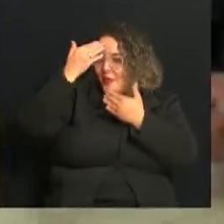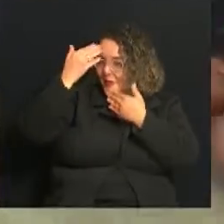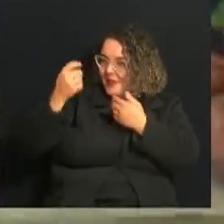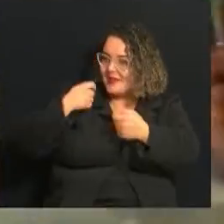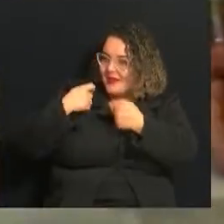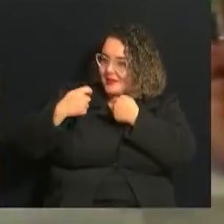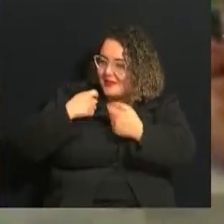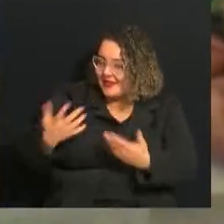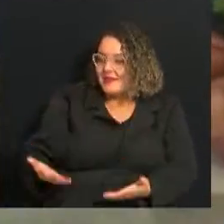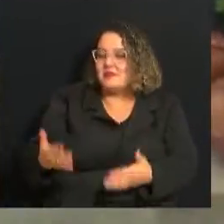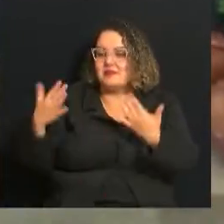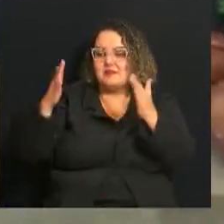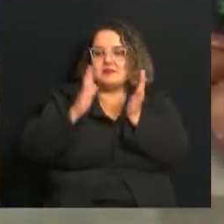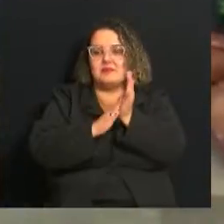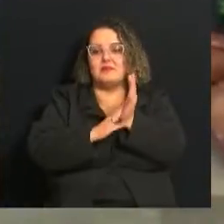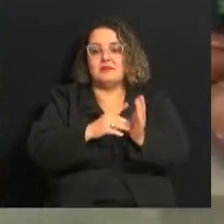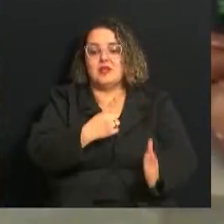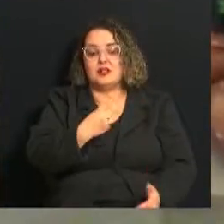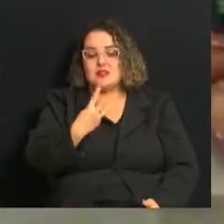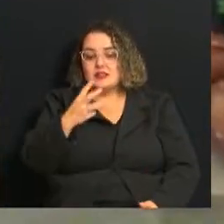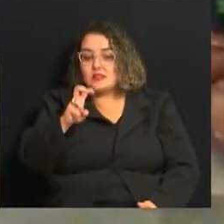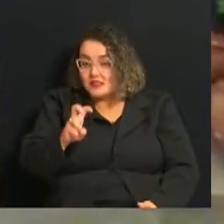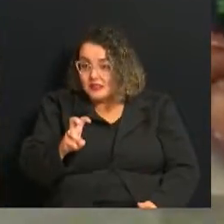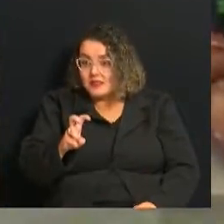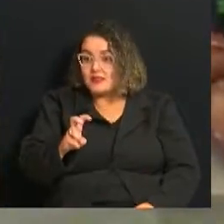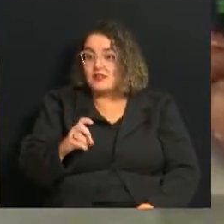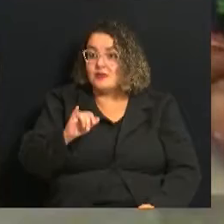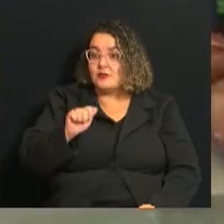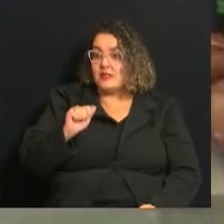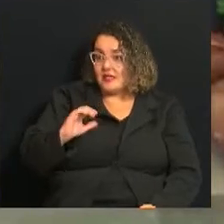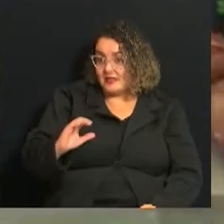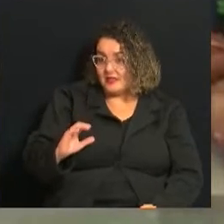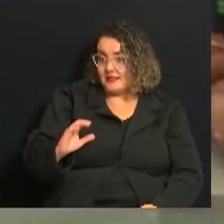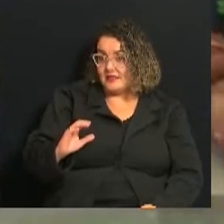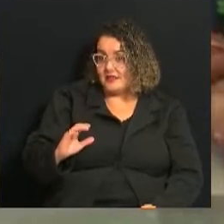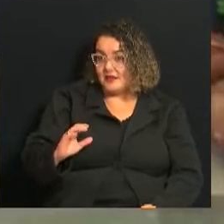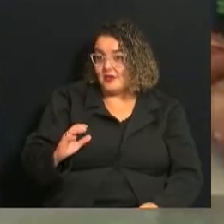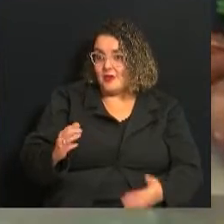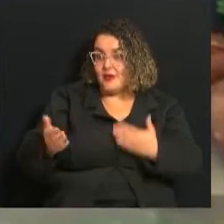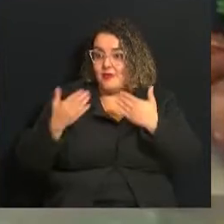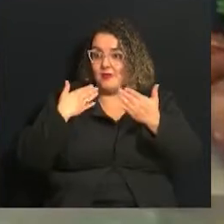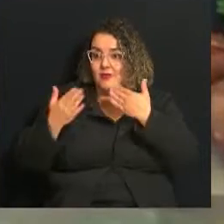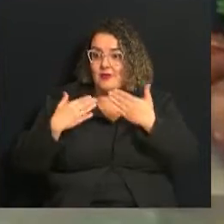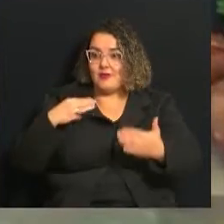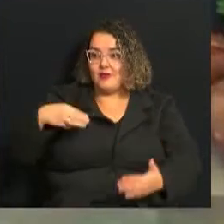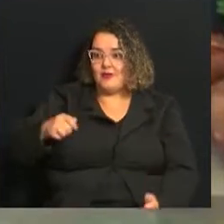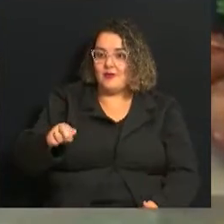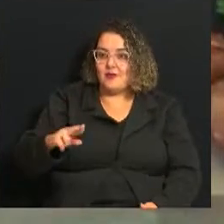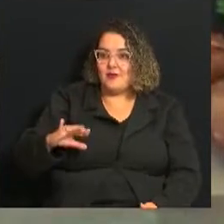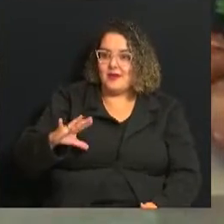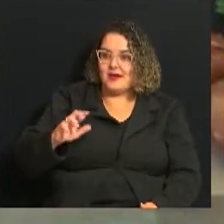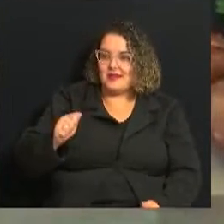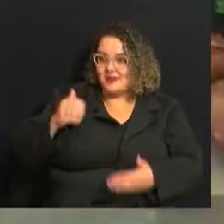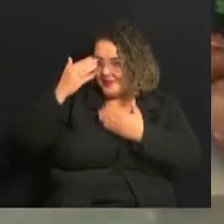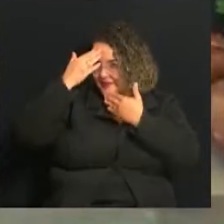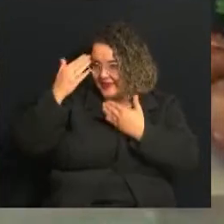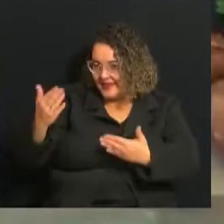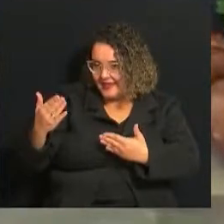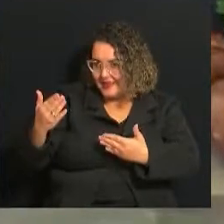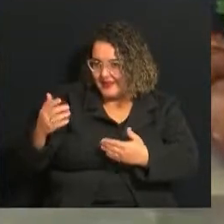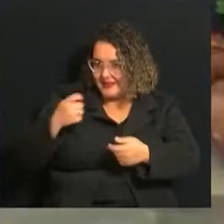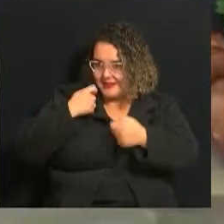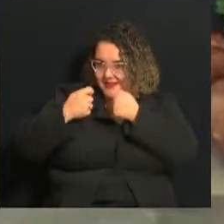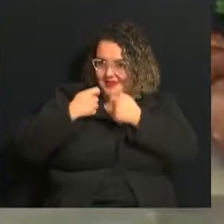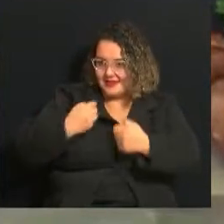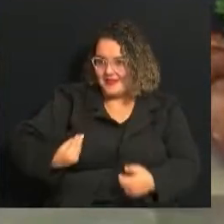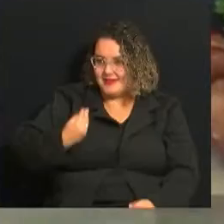parabéns aí pelos 135 anos do IAC. A gente vai conversar com a Márcia Ortiz. Muito obrigado por atender a nossa reportagem ao